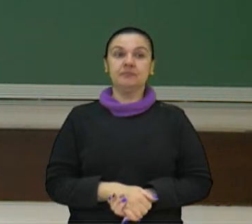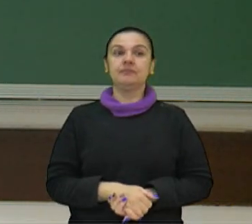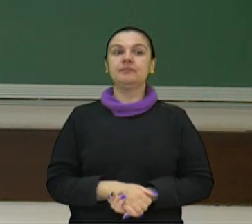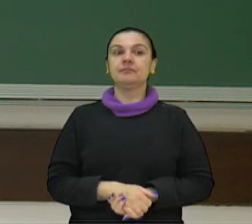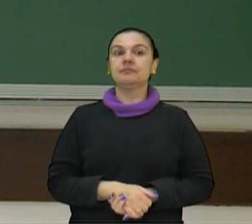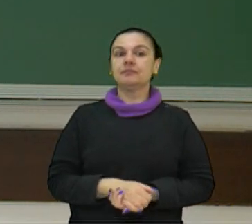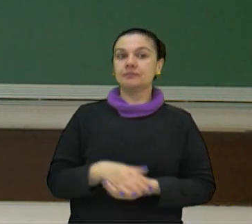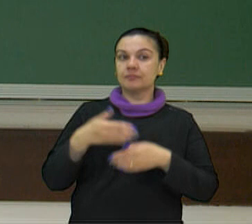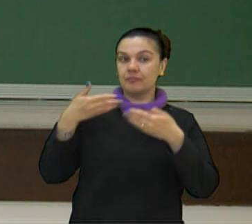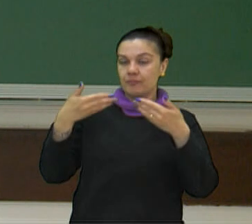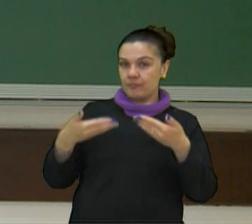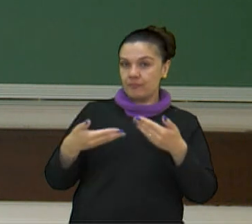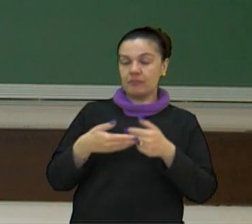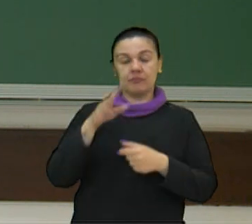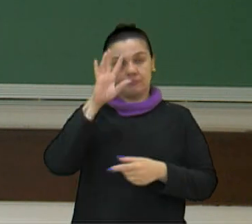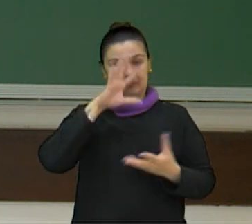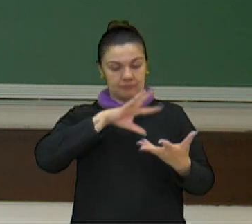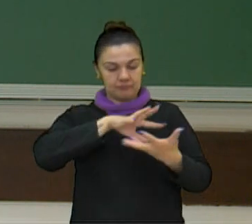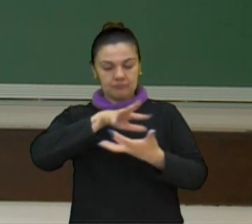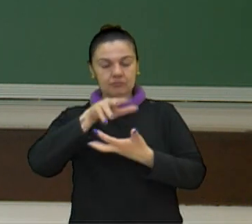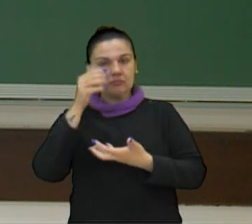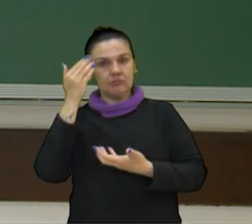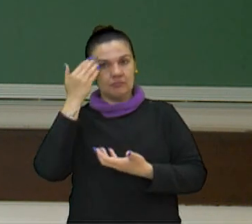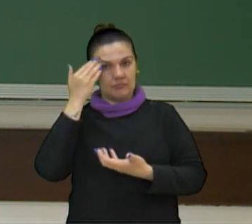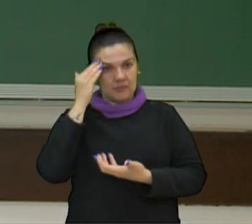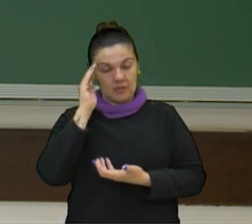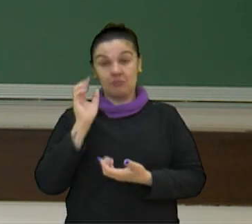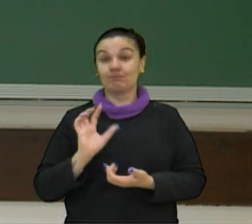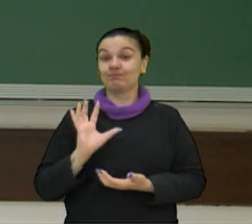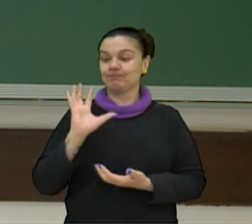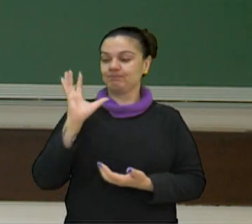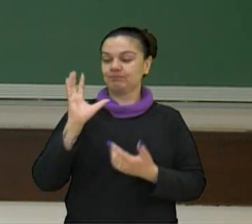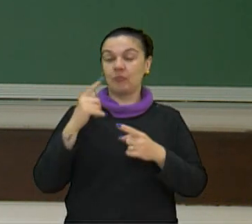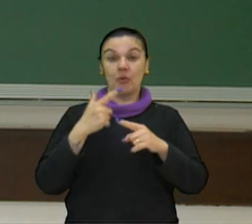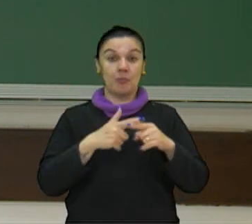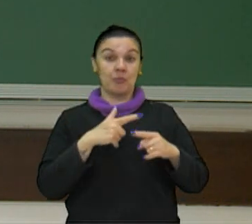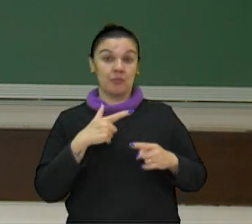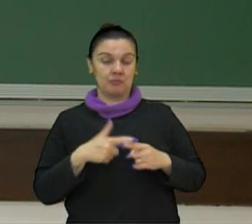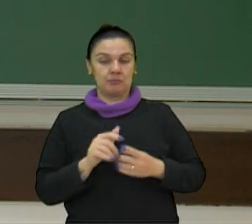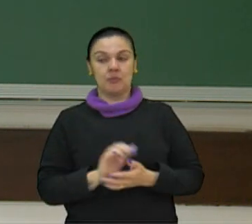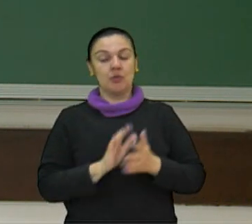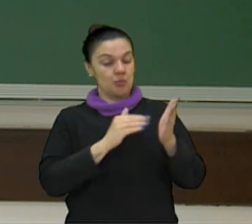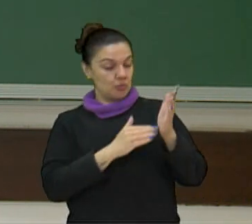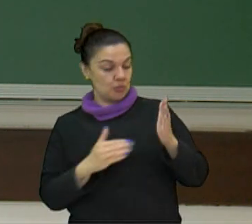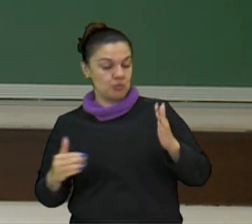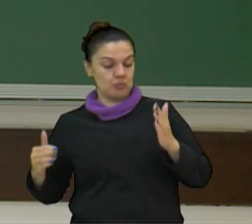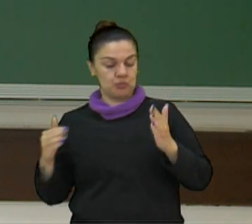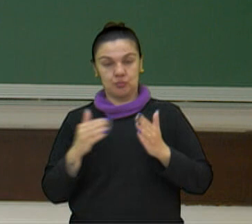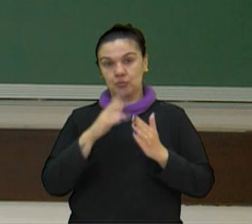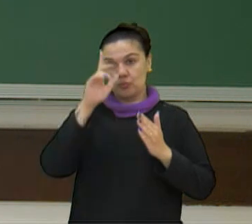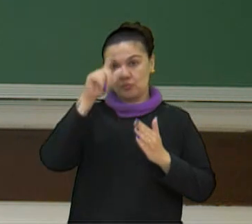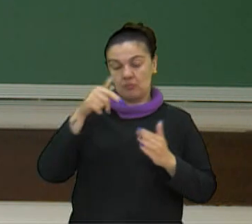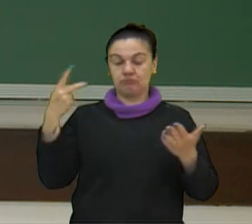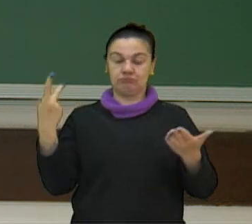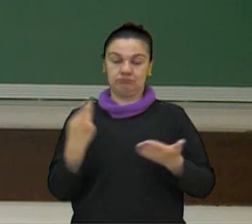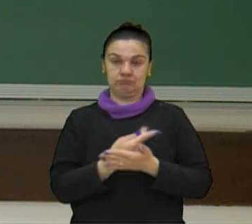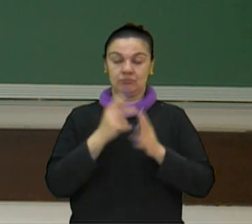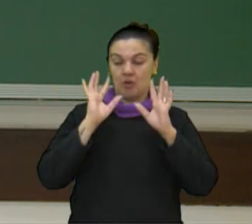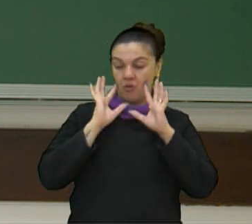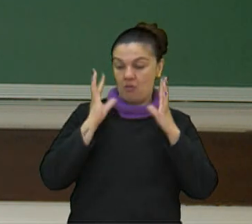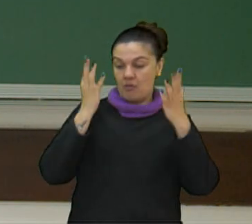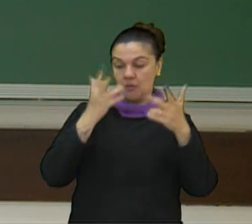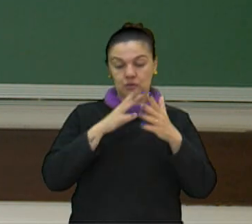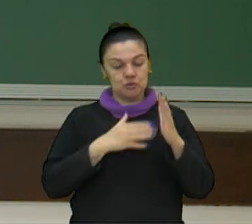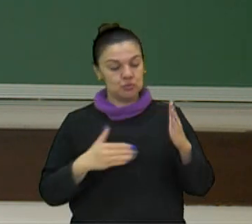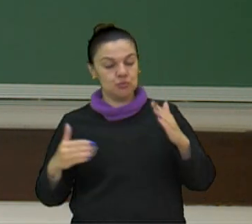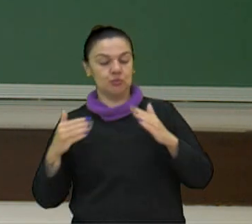Então, o mundo é entendido dessa maneira causal para Spinoza, né? Tudo gera uma consequência. Todas as